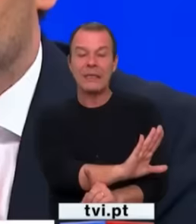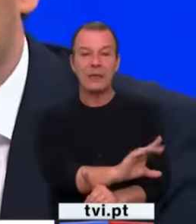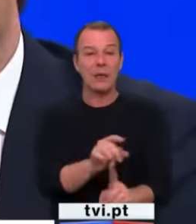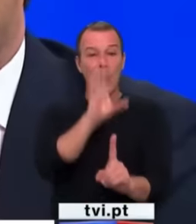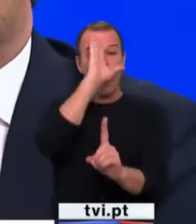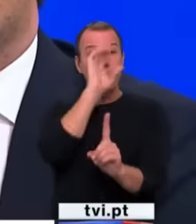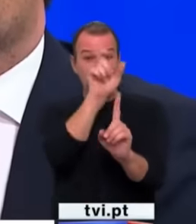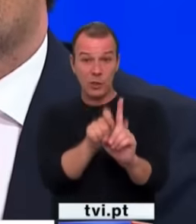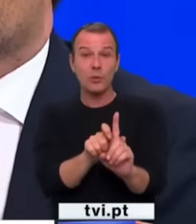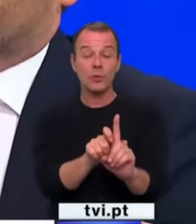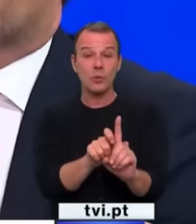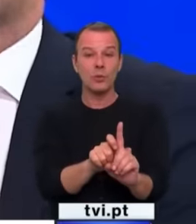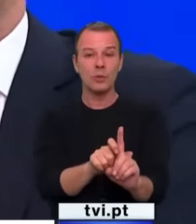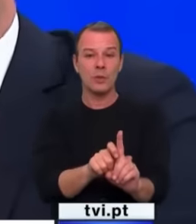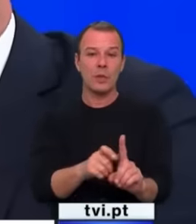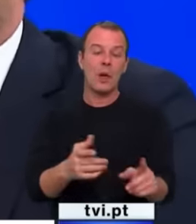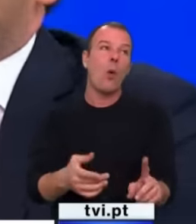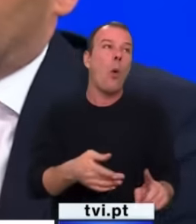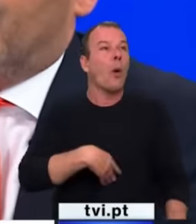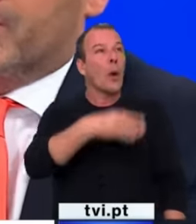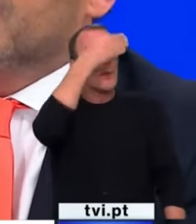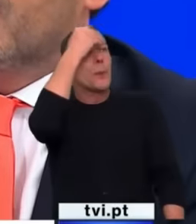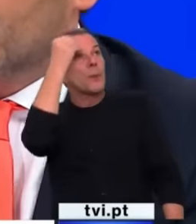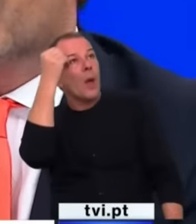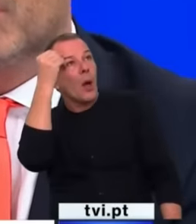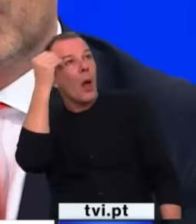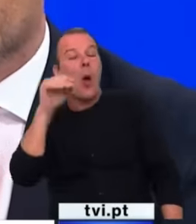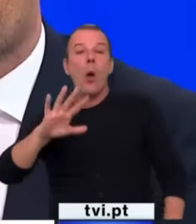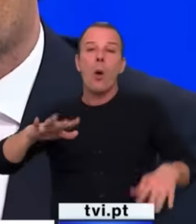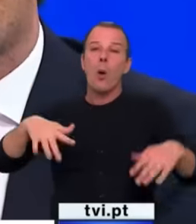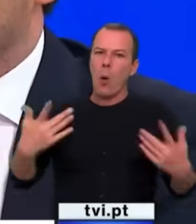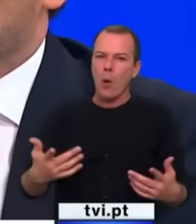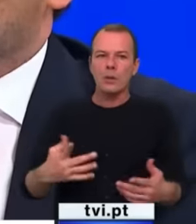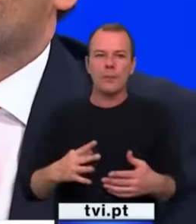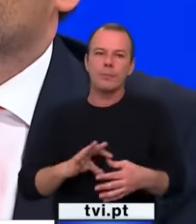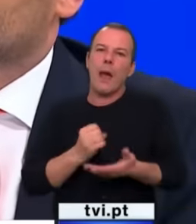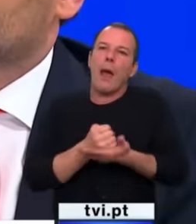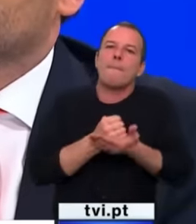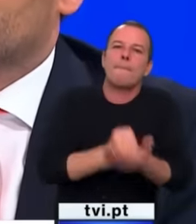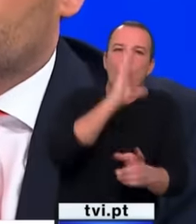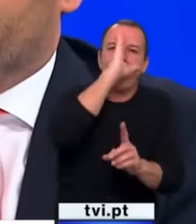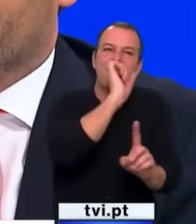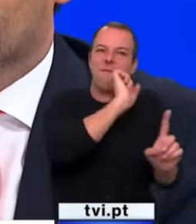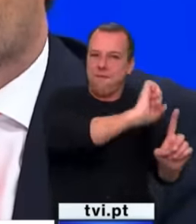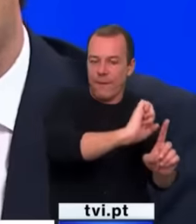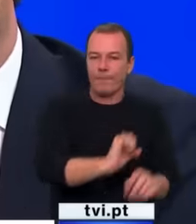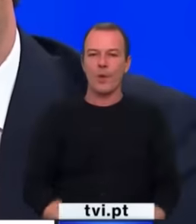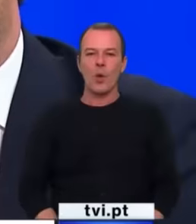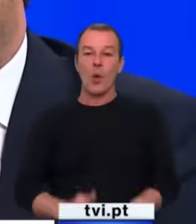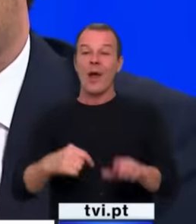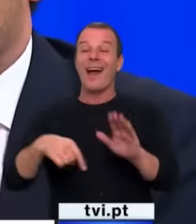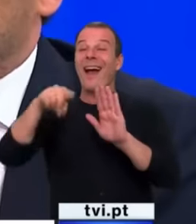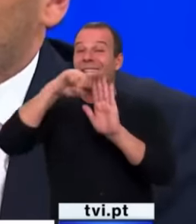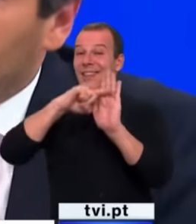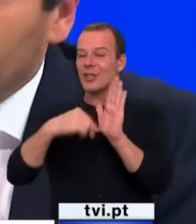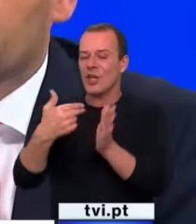ministro, principal ministro, portanto, ou tem amnésia ou é solidário com o que aconteceu com o seu governo. O aumento das listas de espera, o aumento das listas de